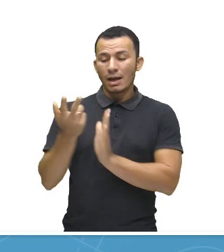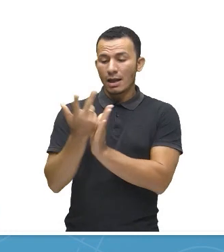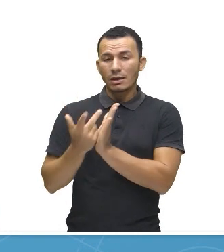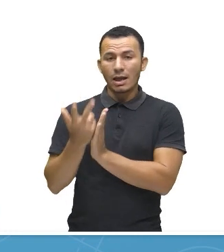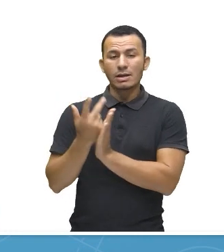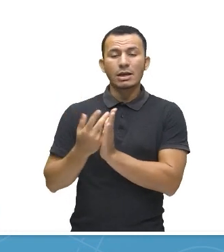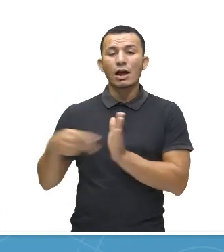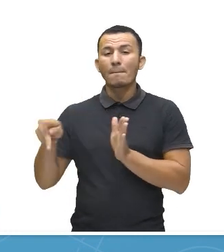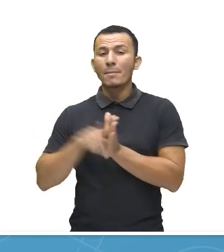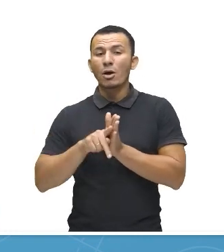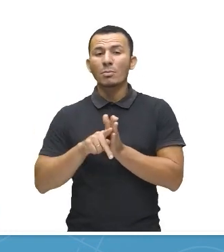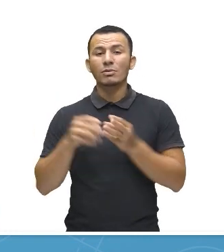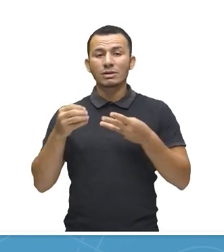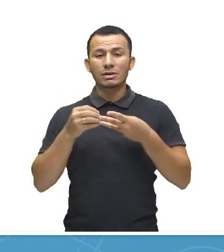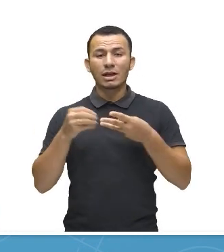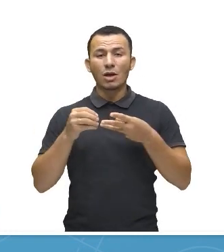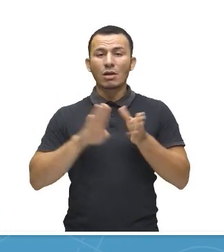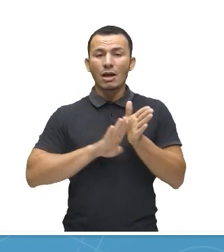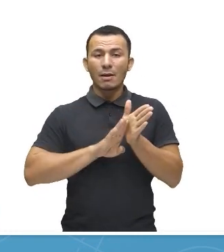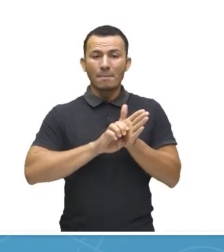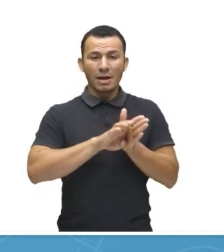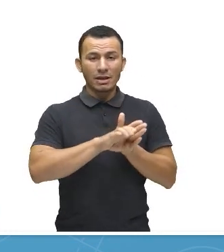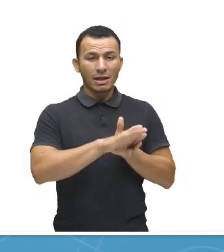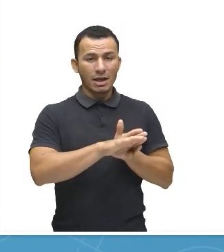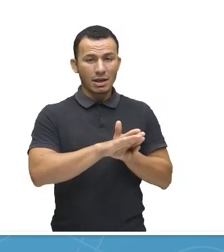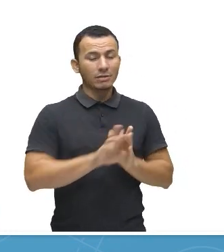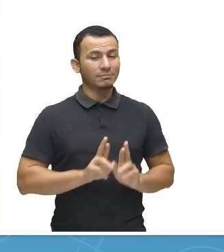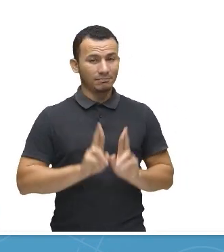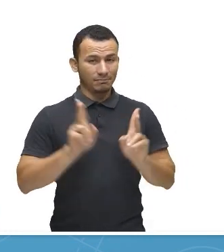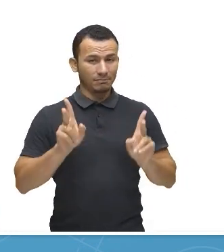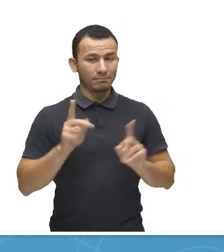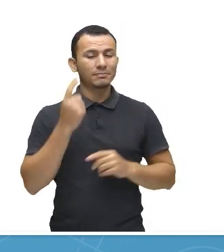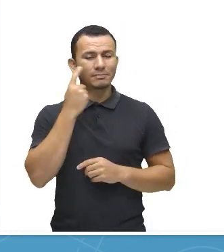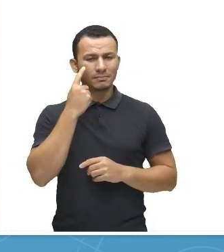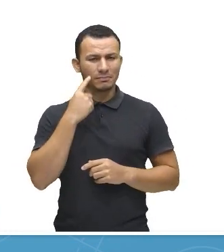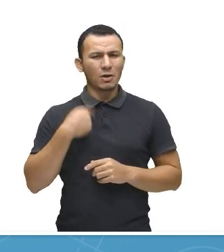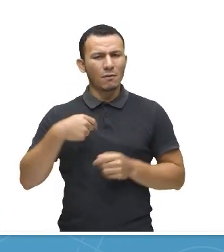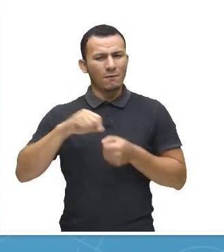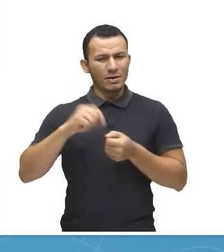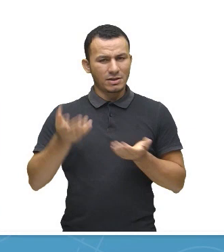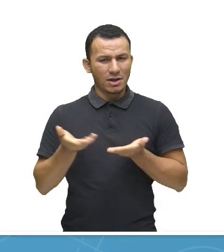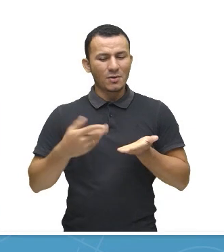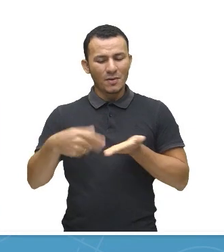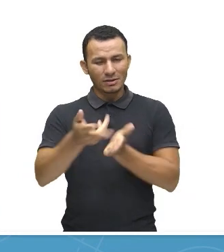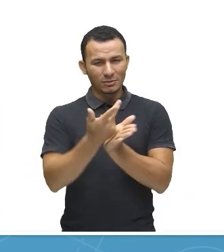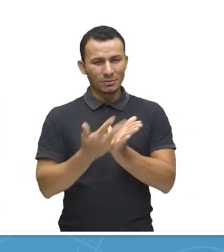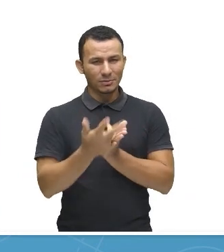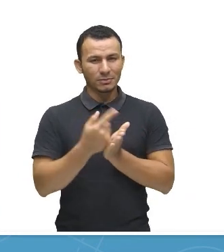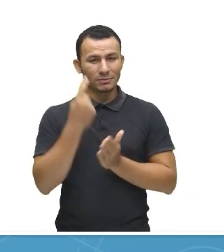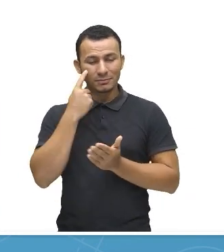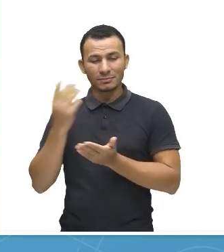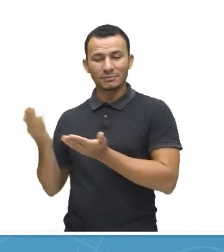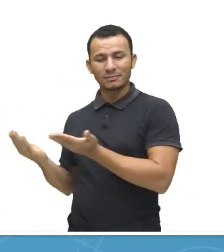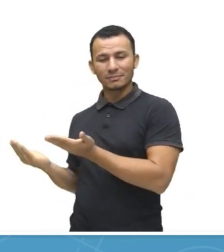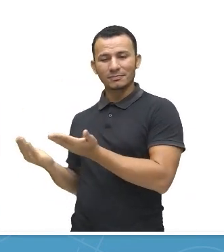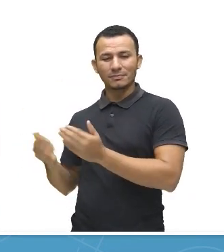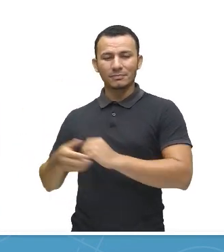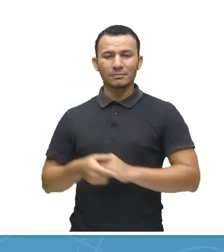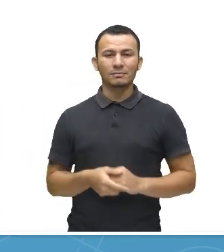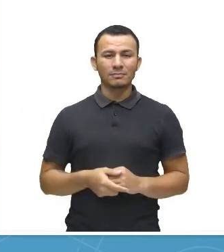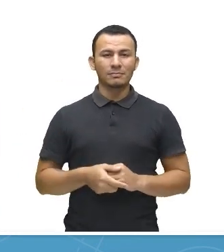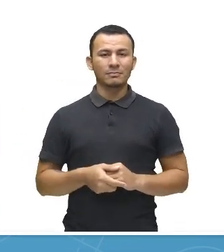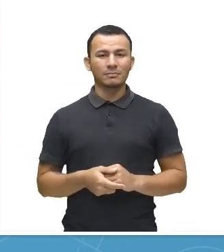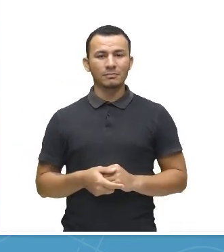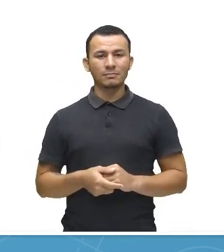célula bacteriana, vou desenhar aqui para vocês. Vou desenhar uma célula bacteriana, mais ou